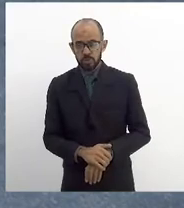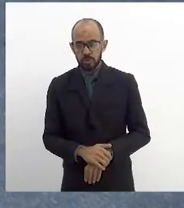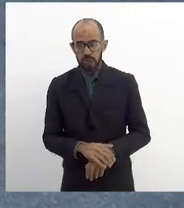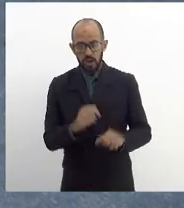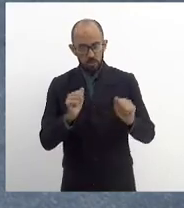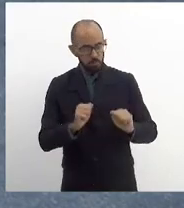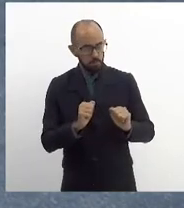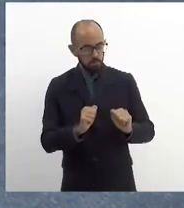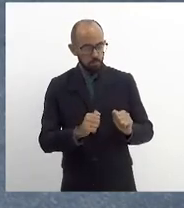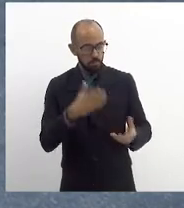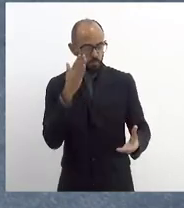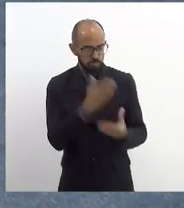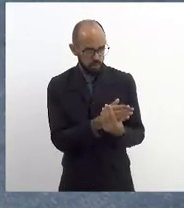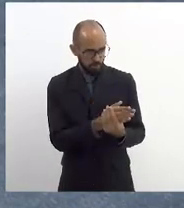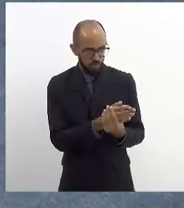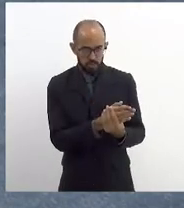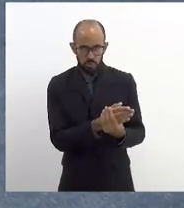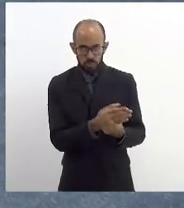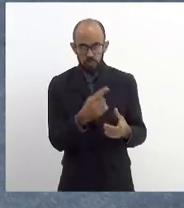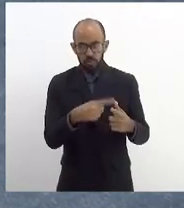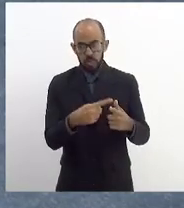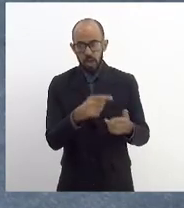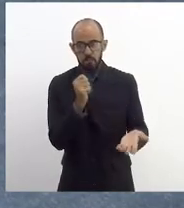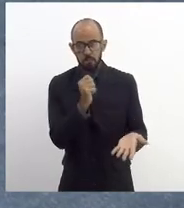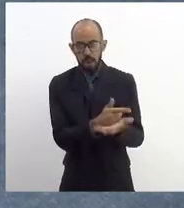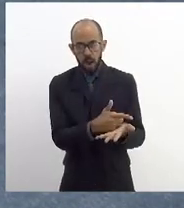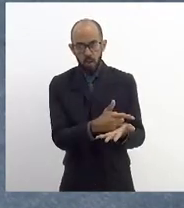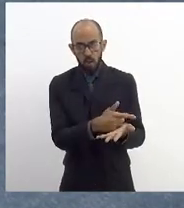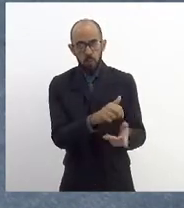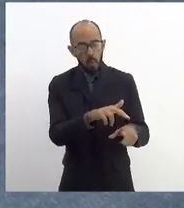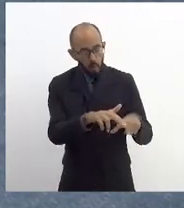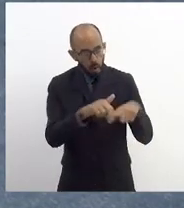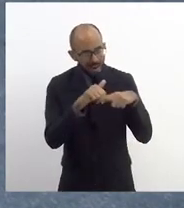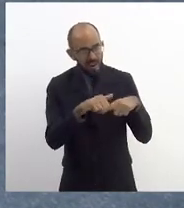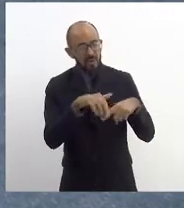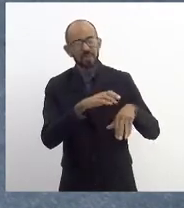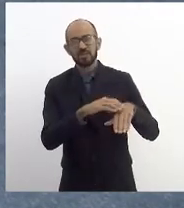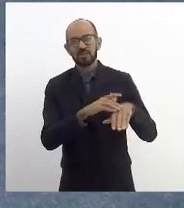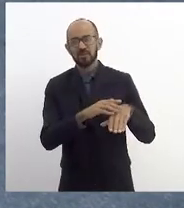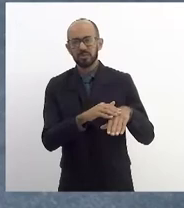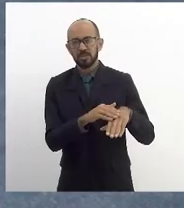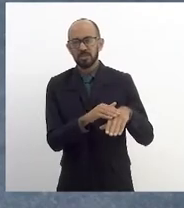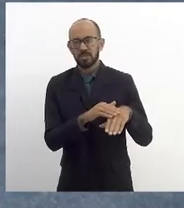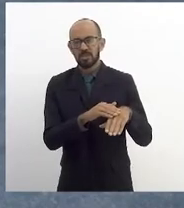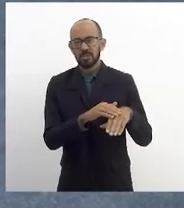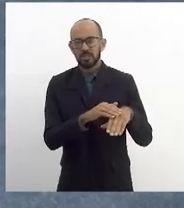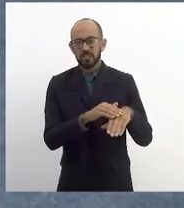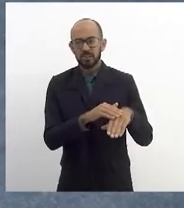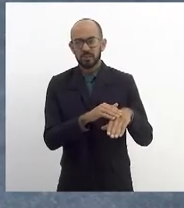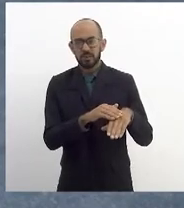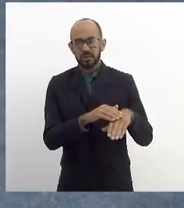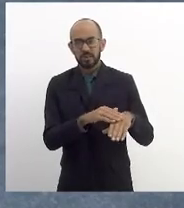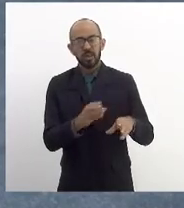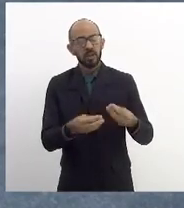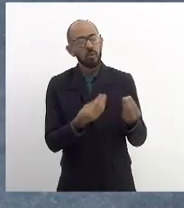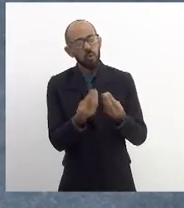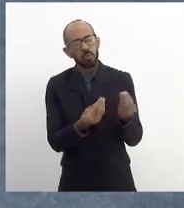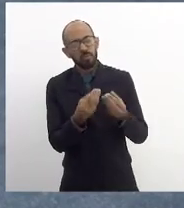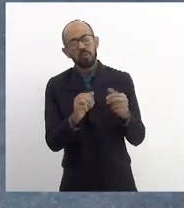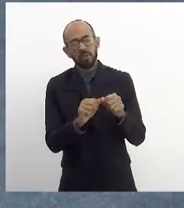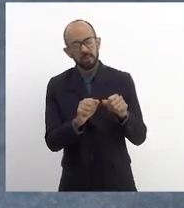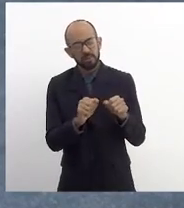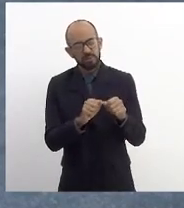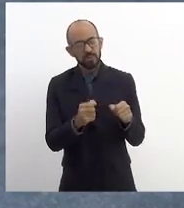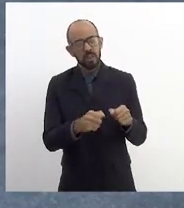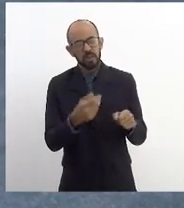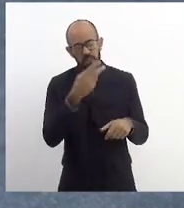na justiça porque ela é só pagar o plano de saúde devido esse tipo de doença que é dificílimo de tratamento Então como é que fica essa acreditando